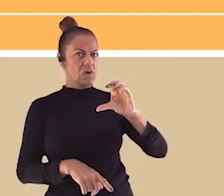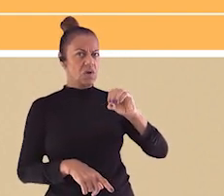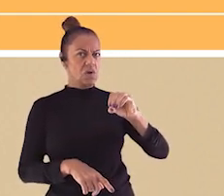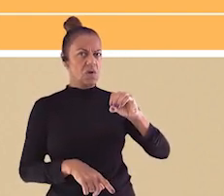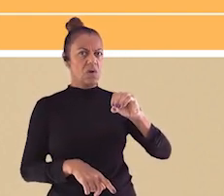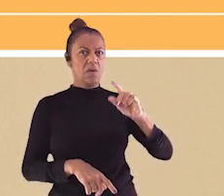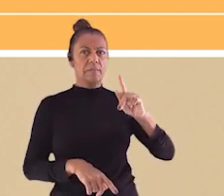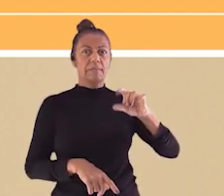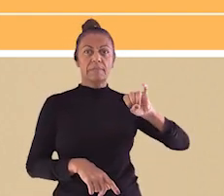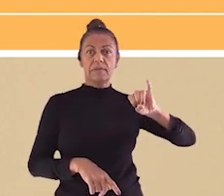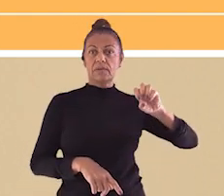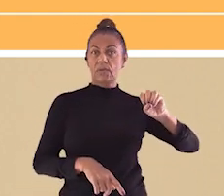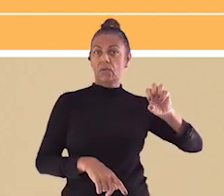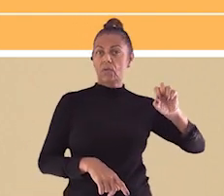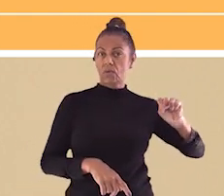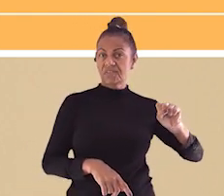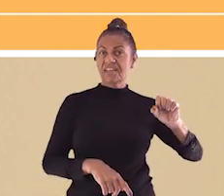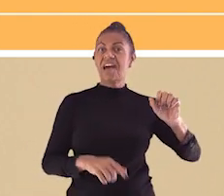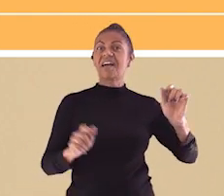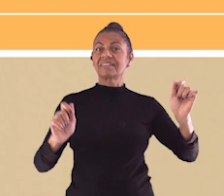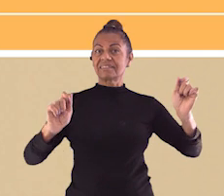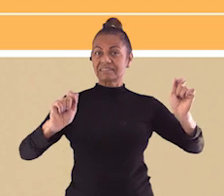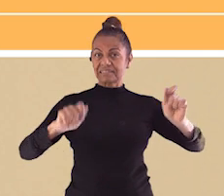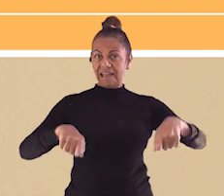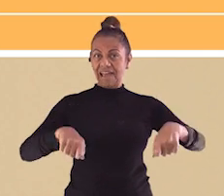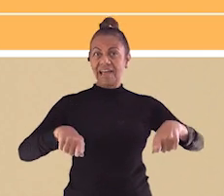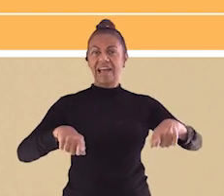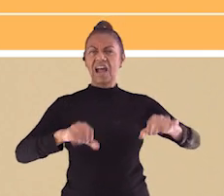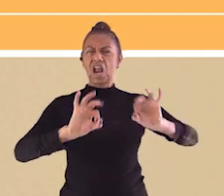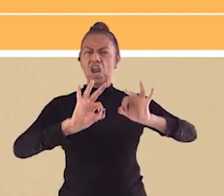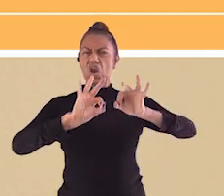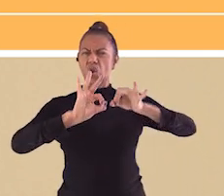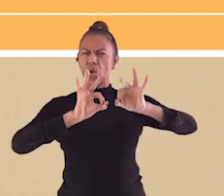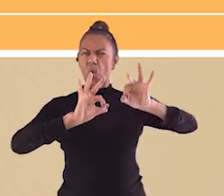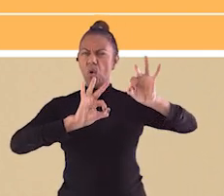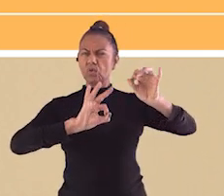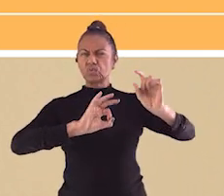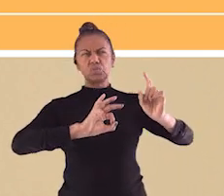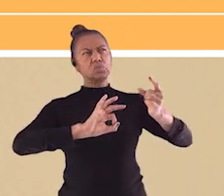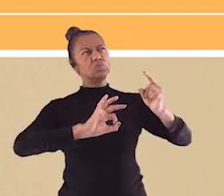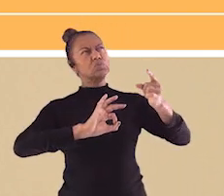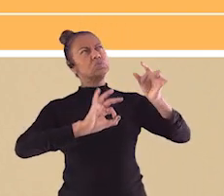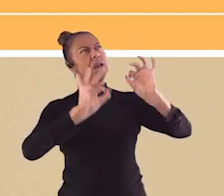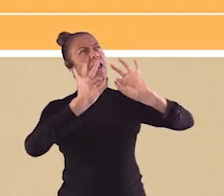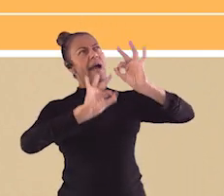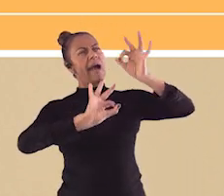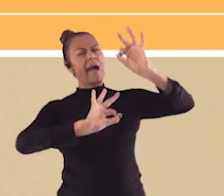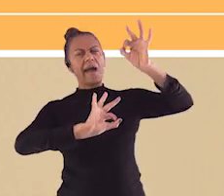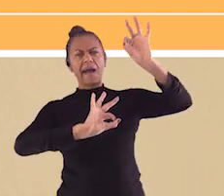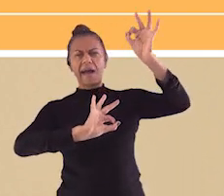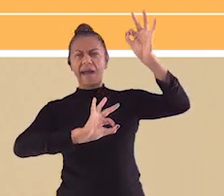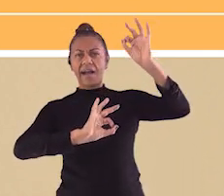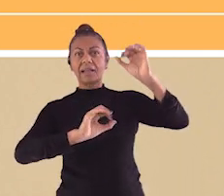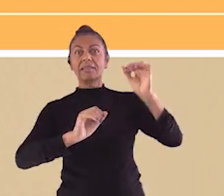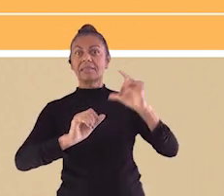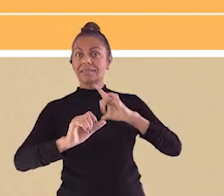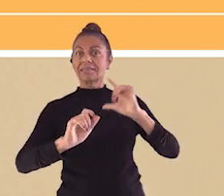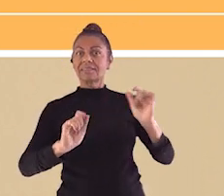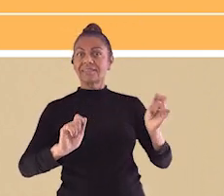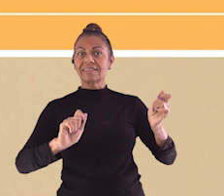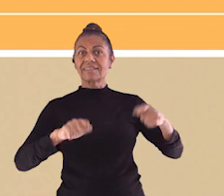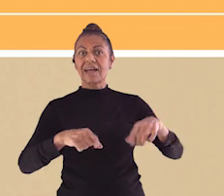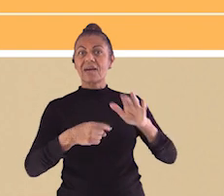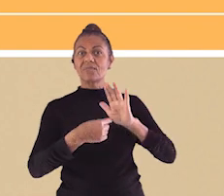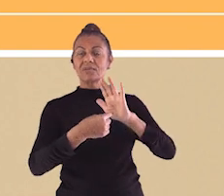mais distante ou até fora do planeta. Eles possuem um poder de ampliação muito maior, capaz de